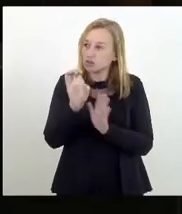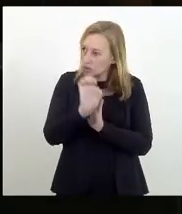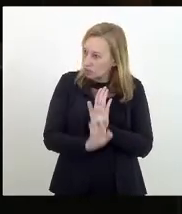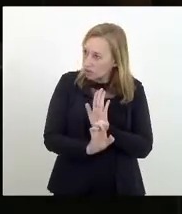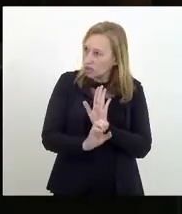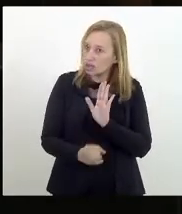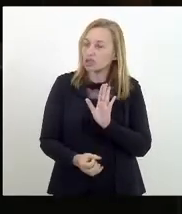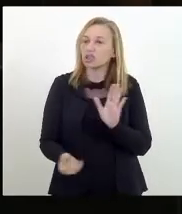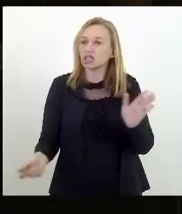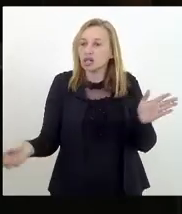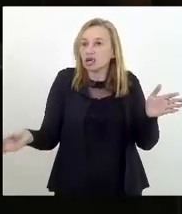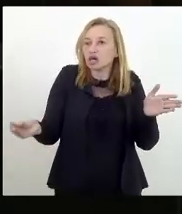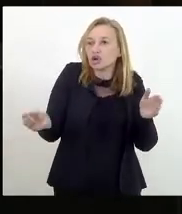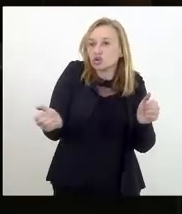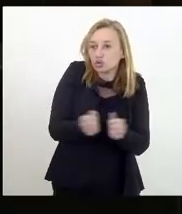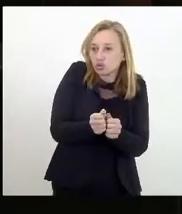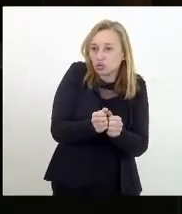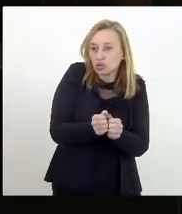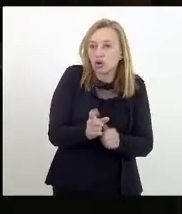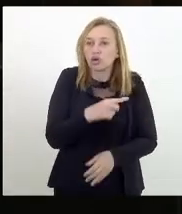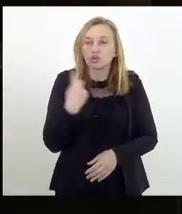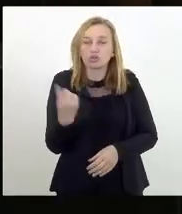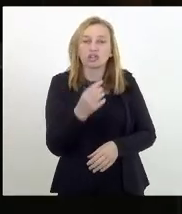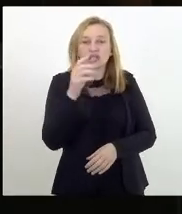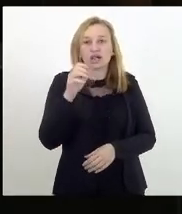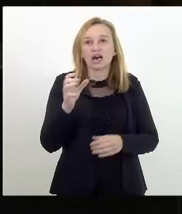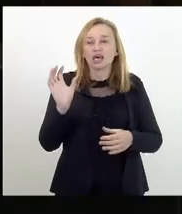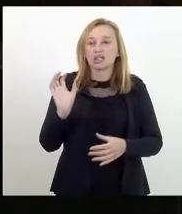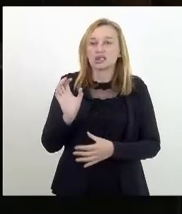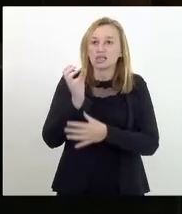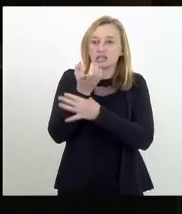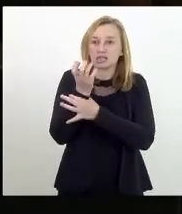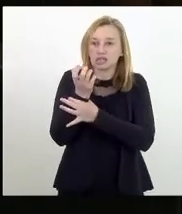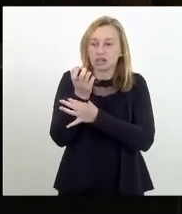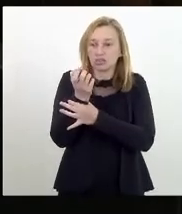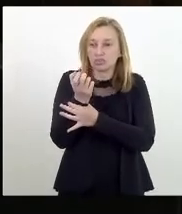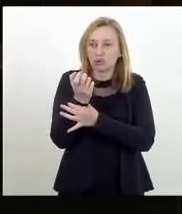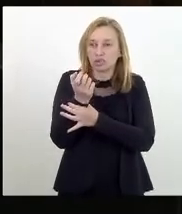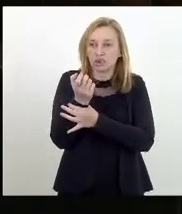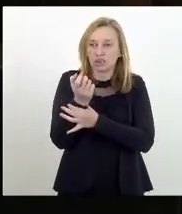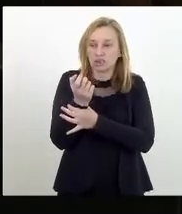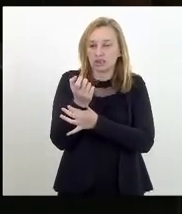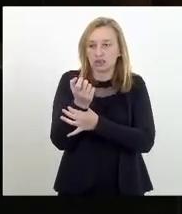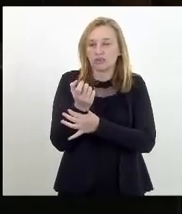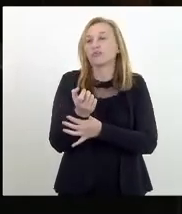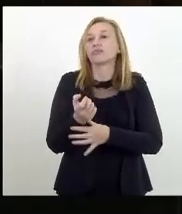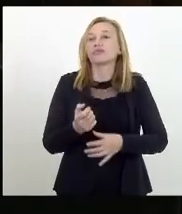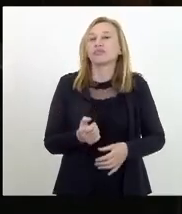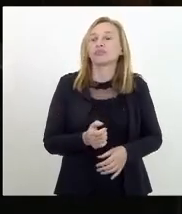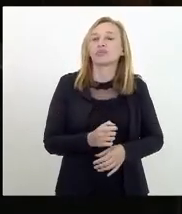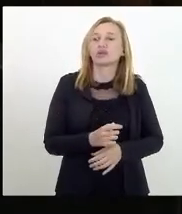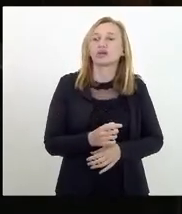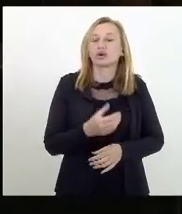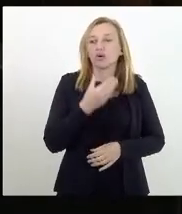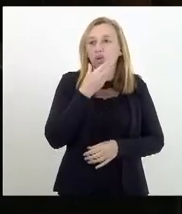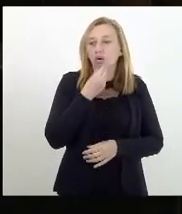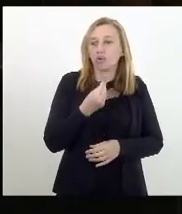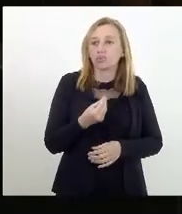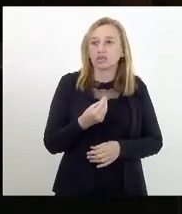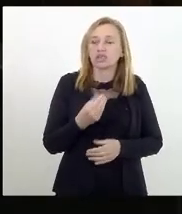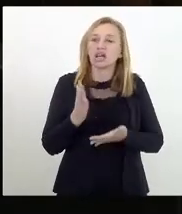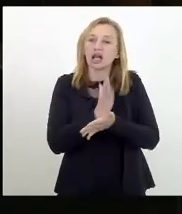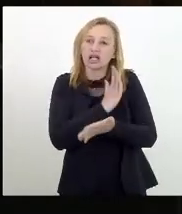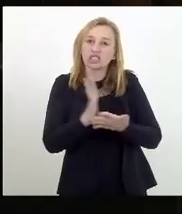Emenda incluiu os nossos a gente segurança que muita das vezes ficam em uma situação